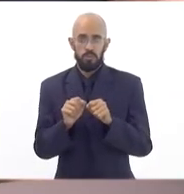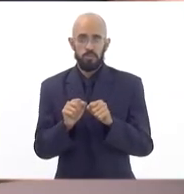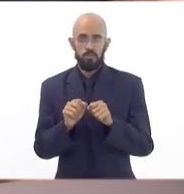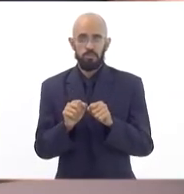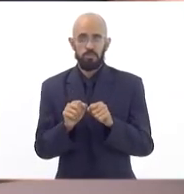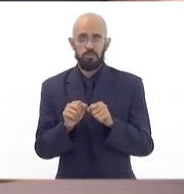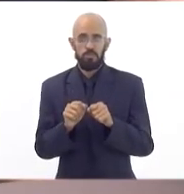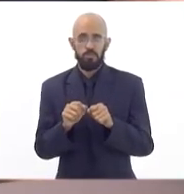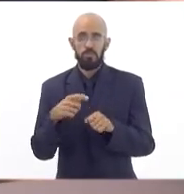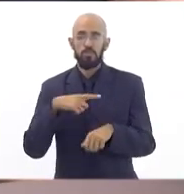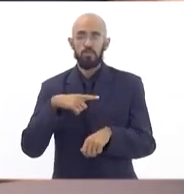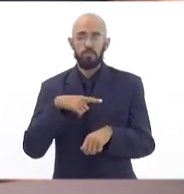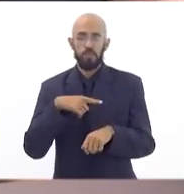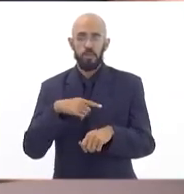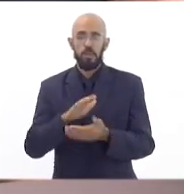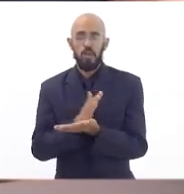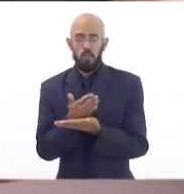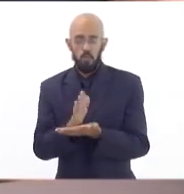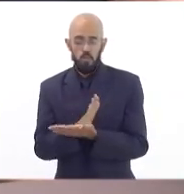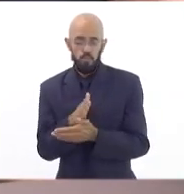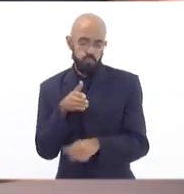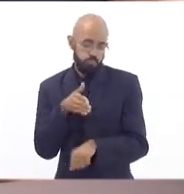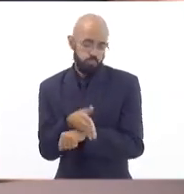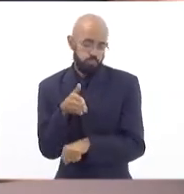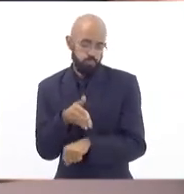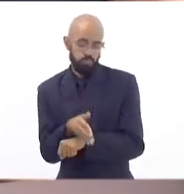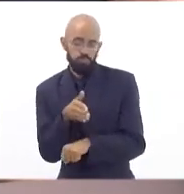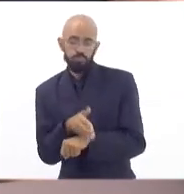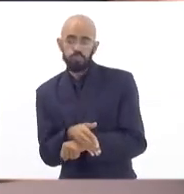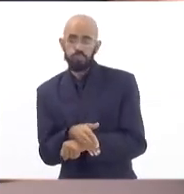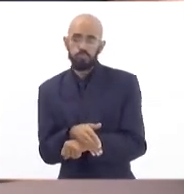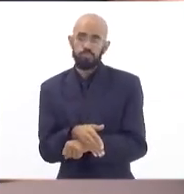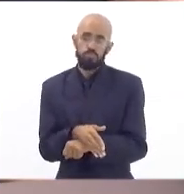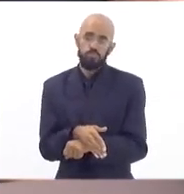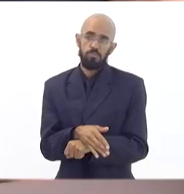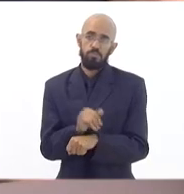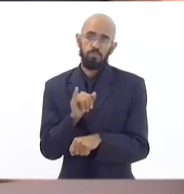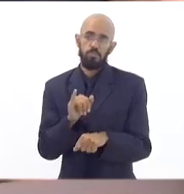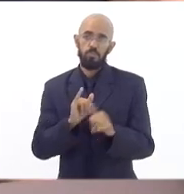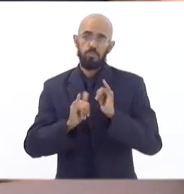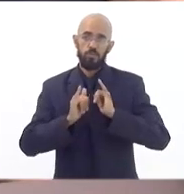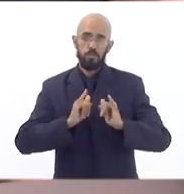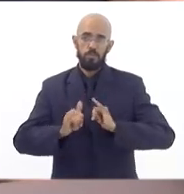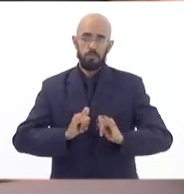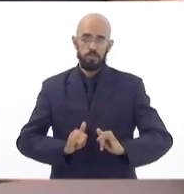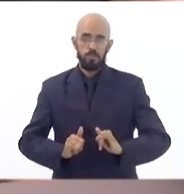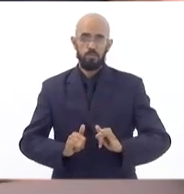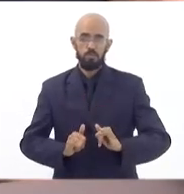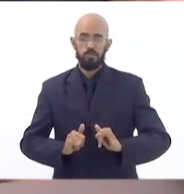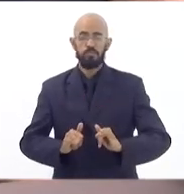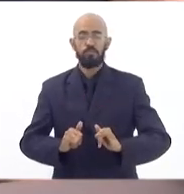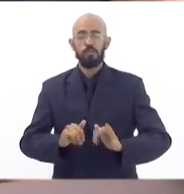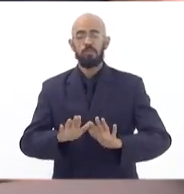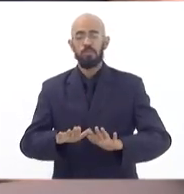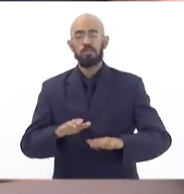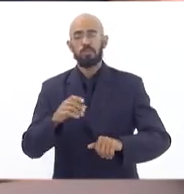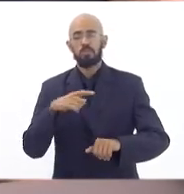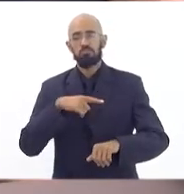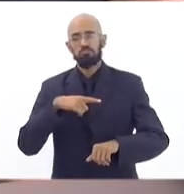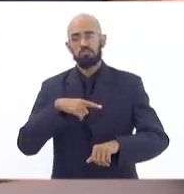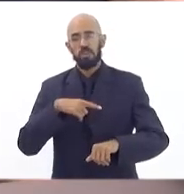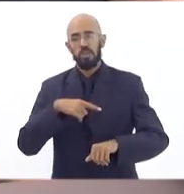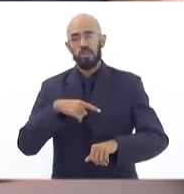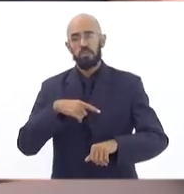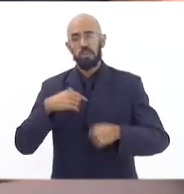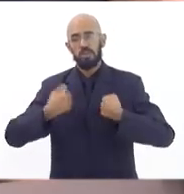gente tem acesso a parte desses desses dados né Desse time para dar as obviamente isso é bem o porque não é não é a revelia